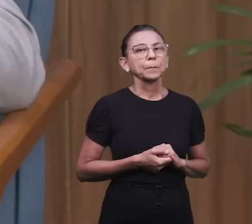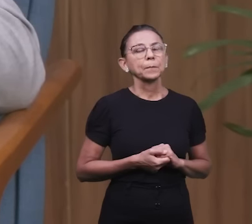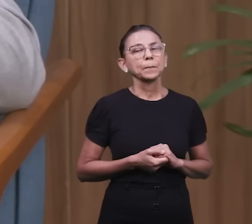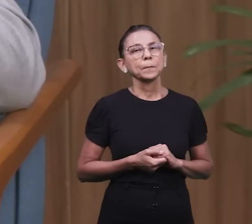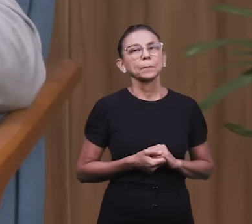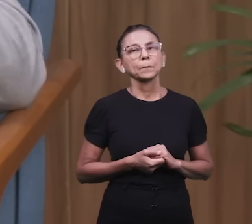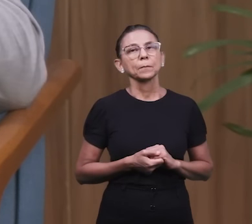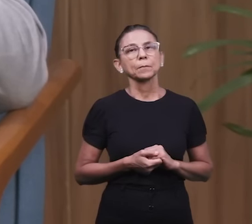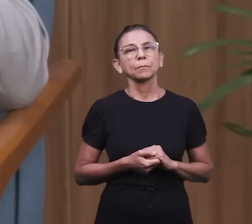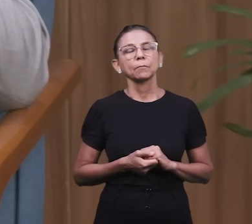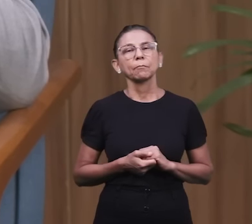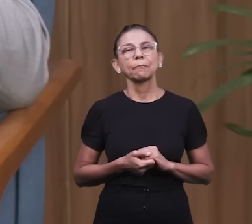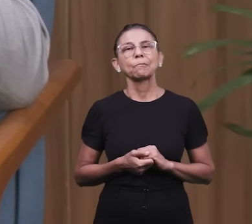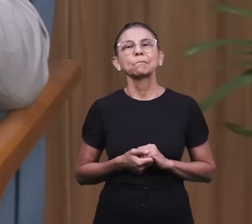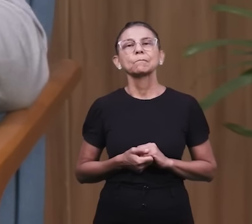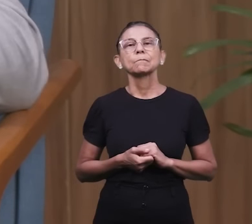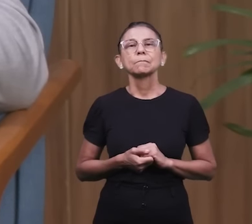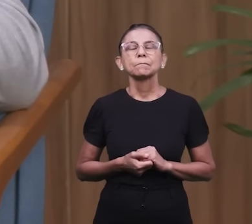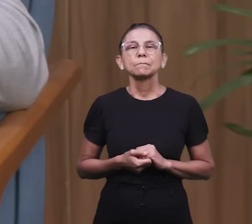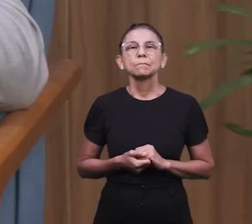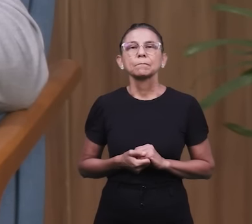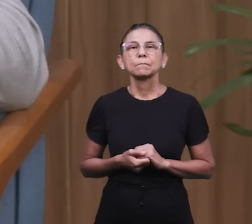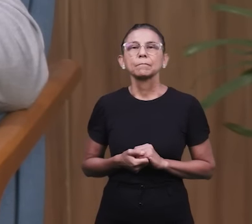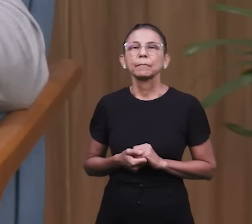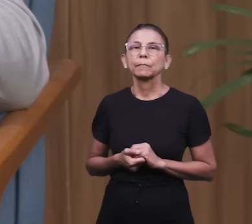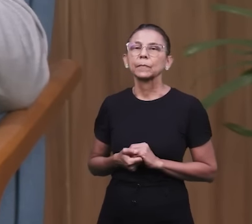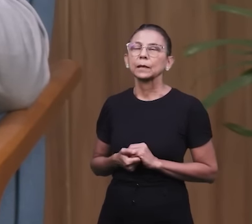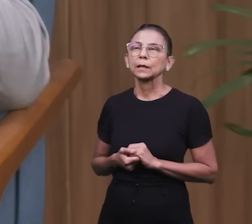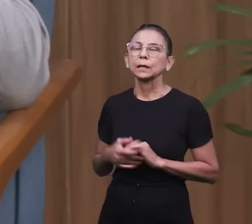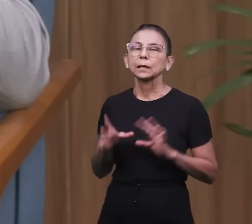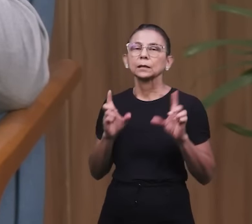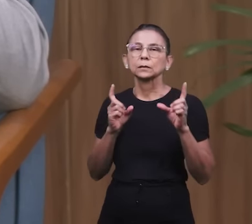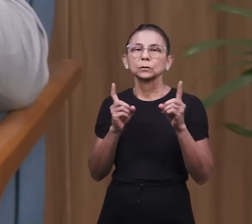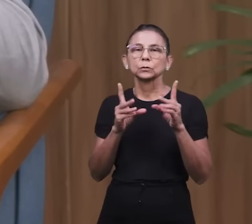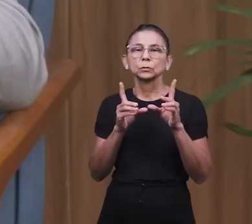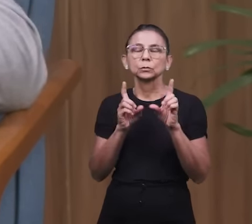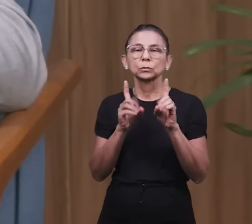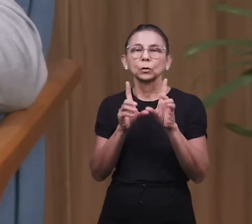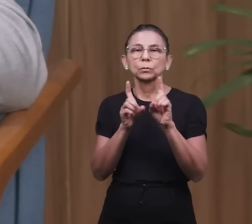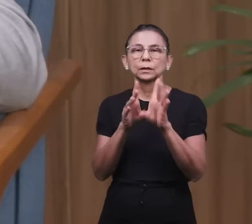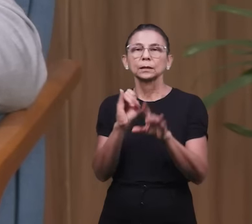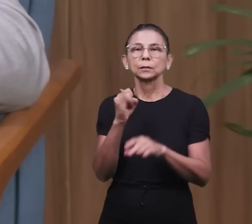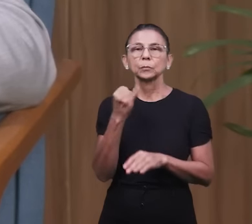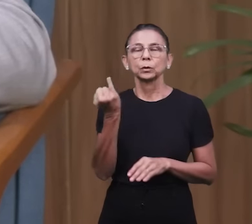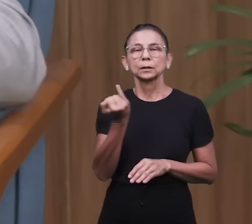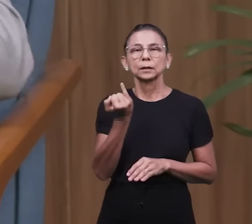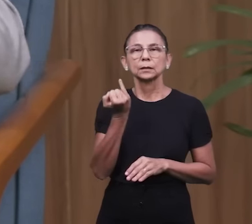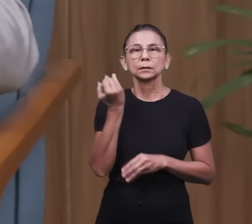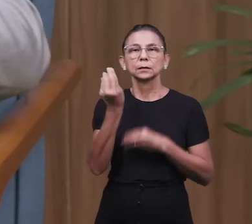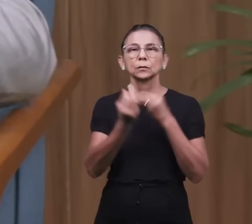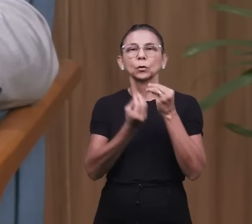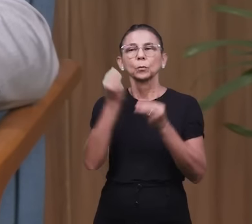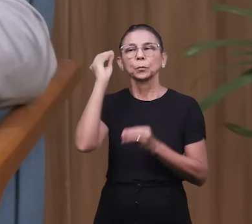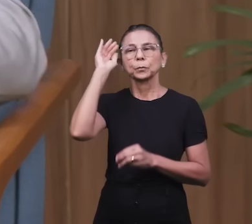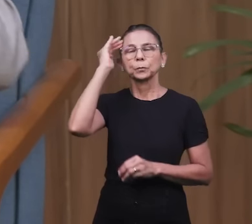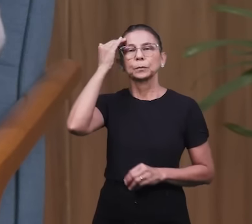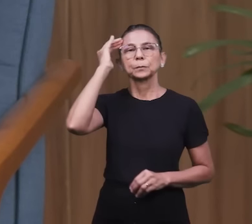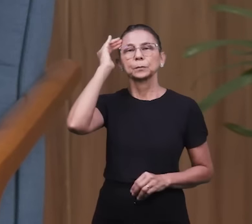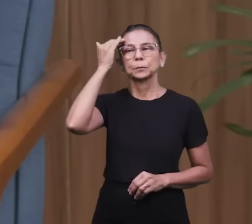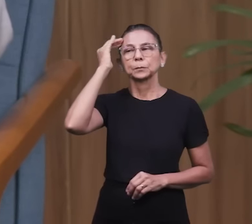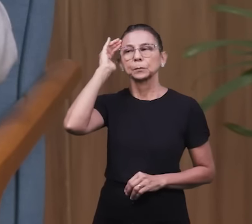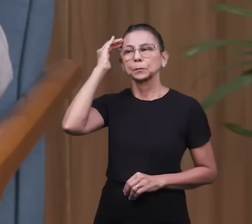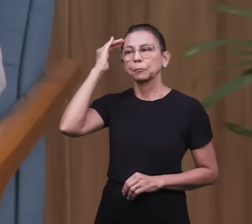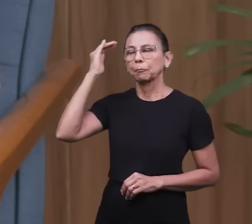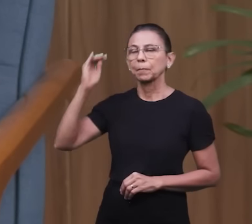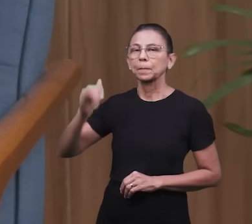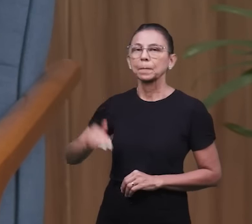entendimento da doutrina a importância da doutrina eu queria Sérgio